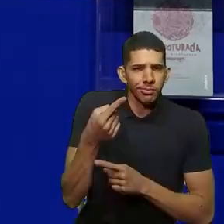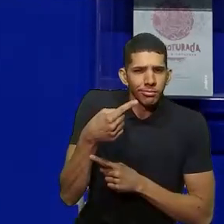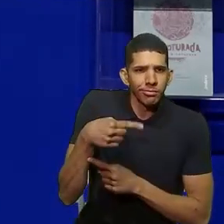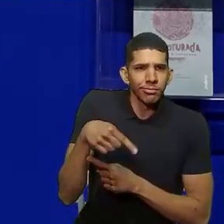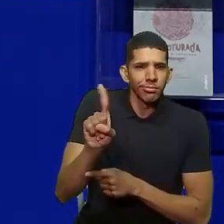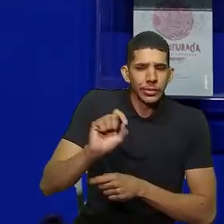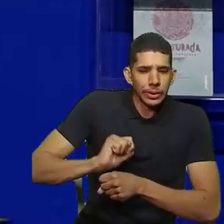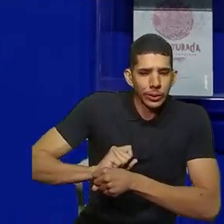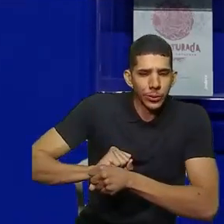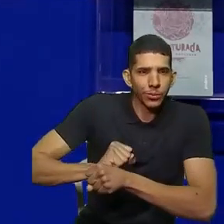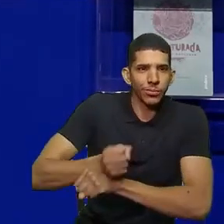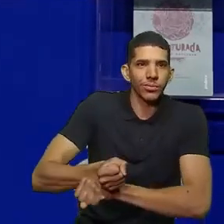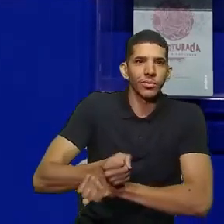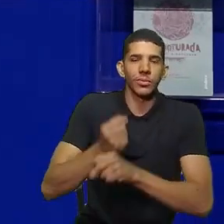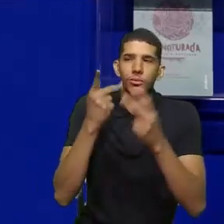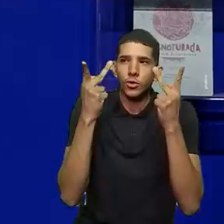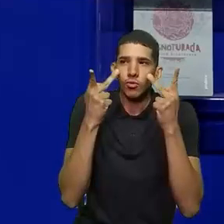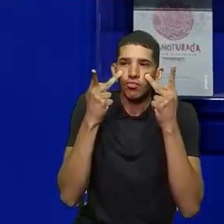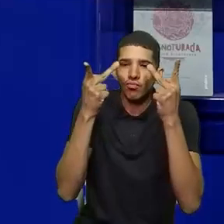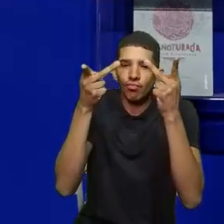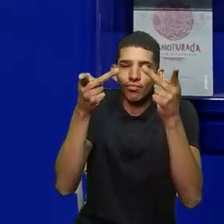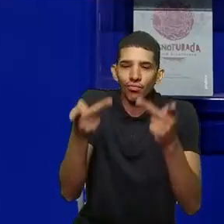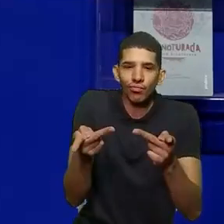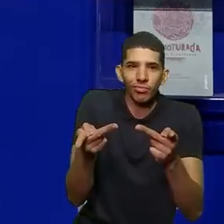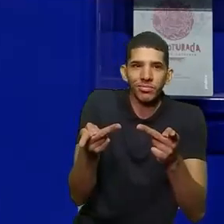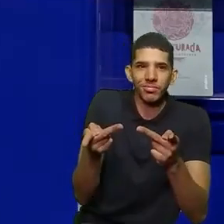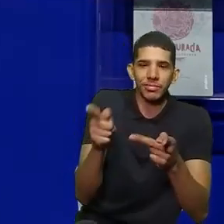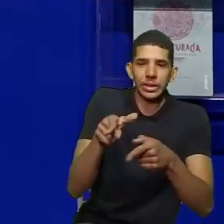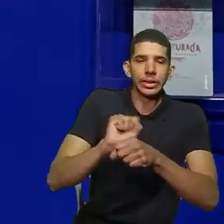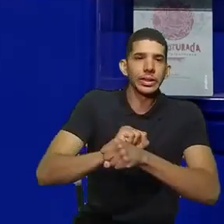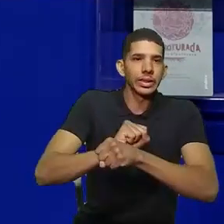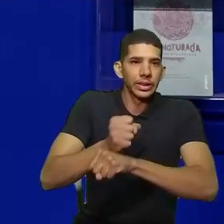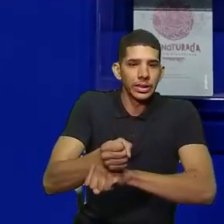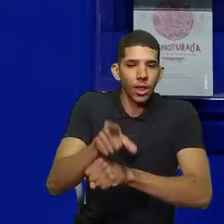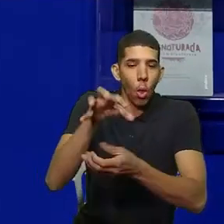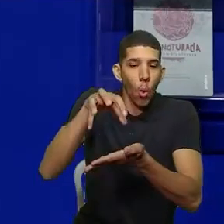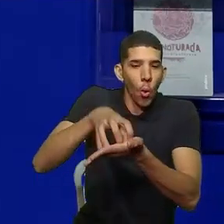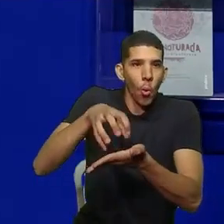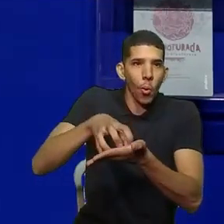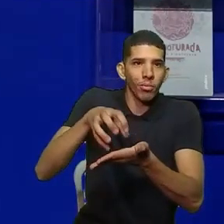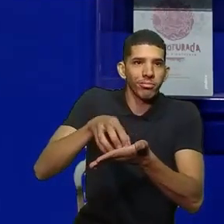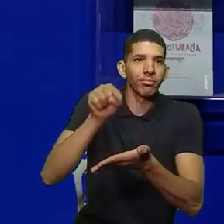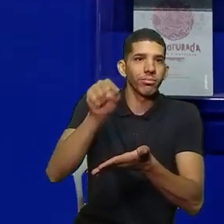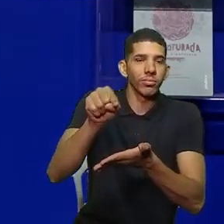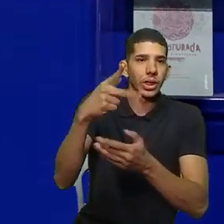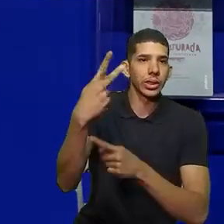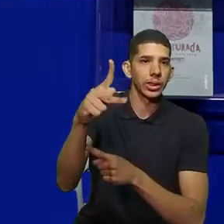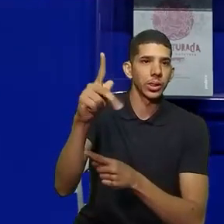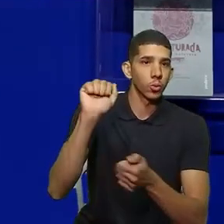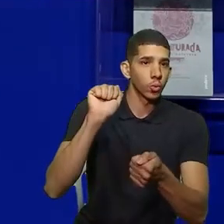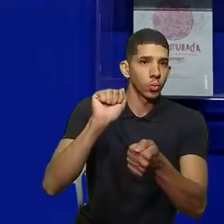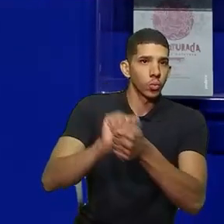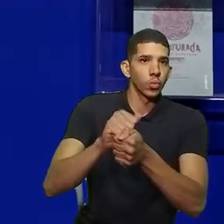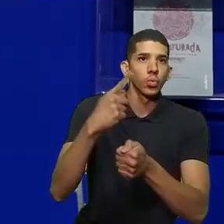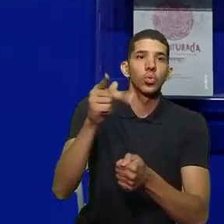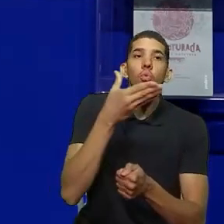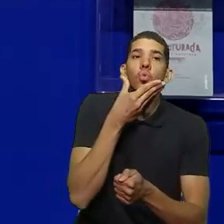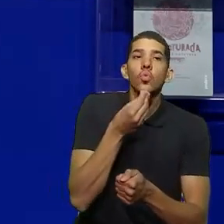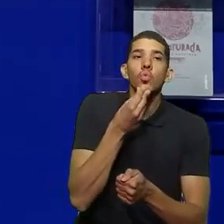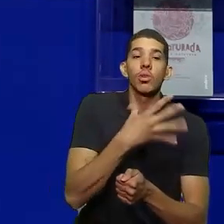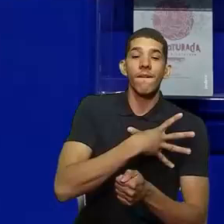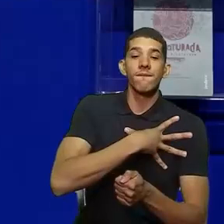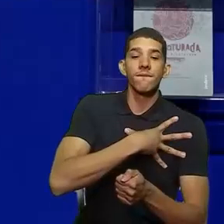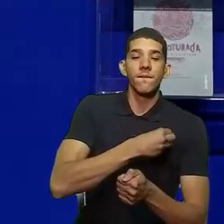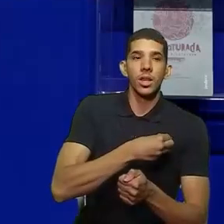uma visita ao Quilombo, e quando ela e o filho dela, falando